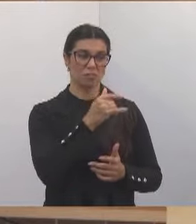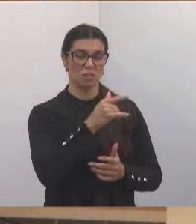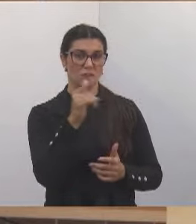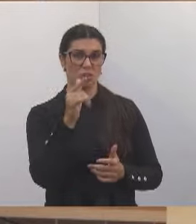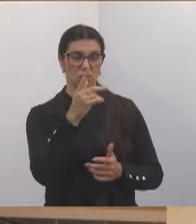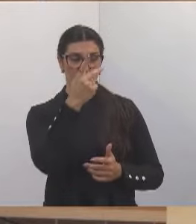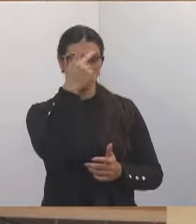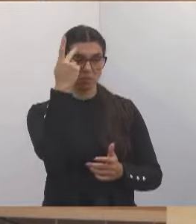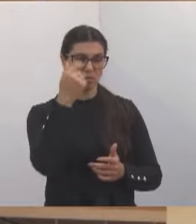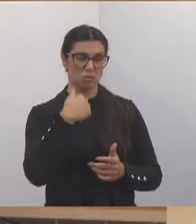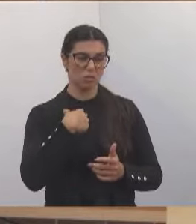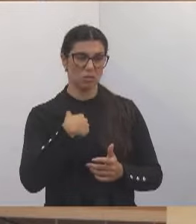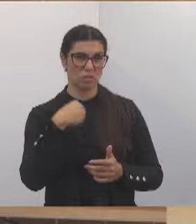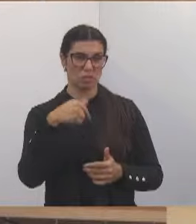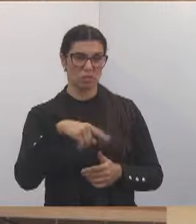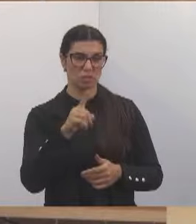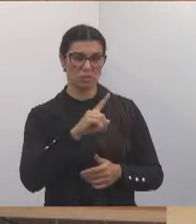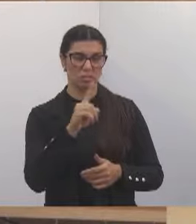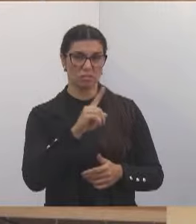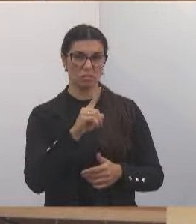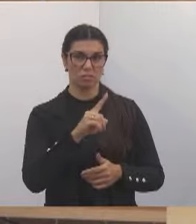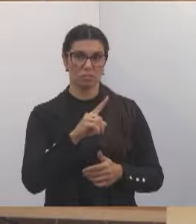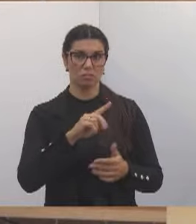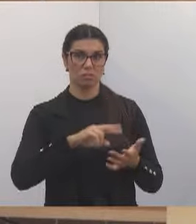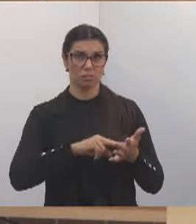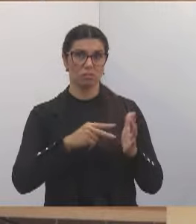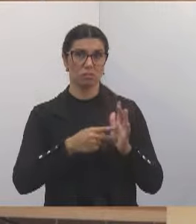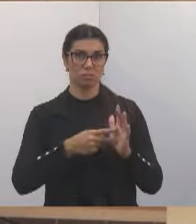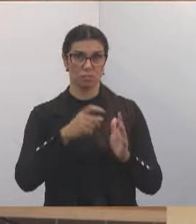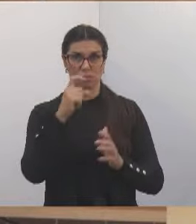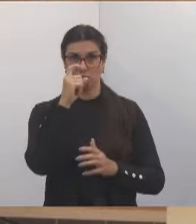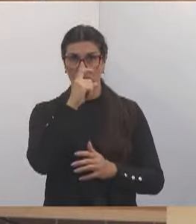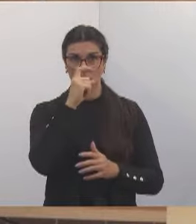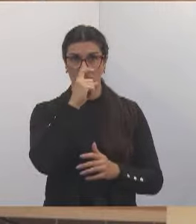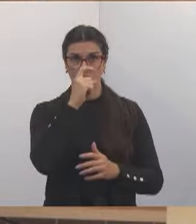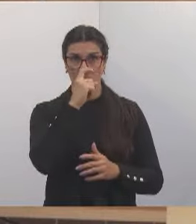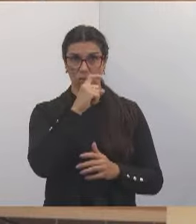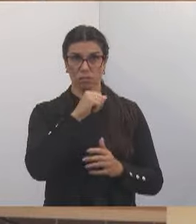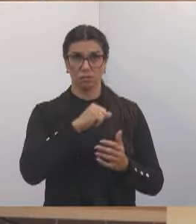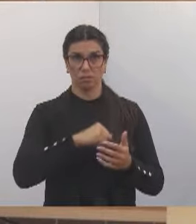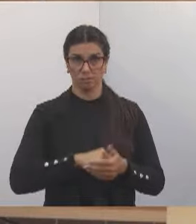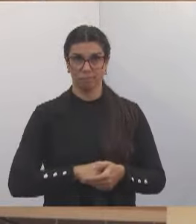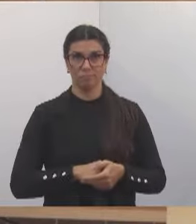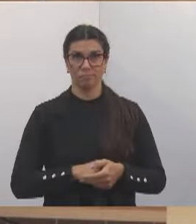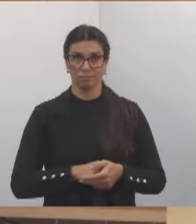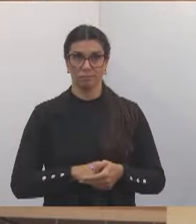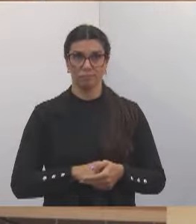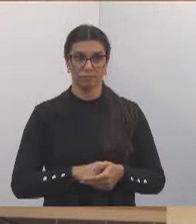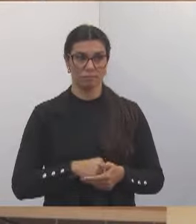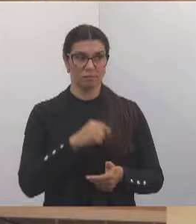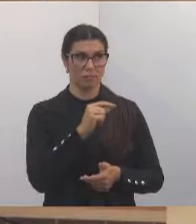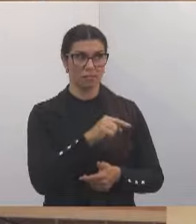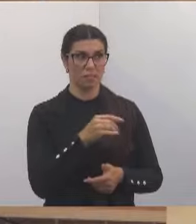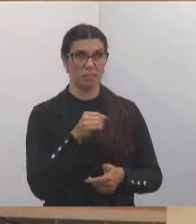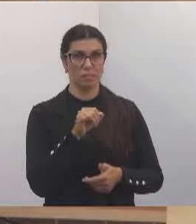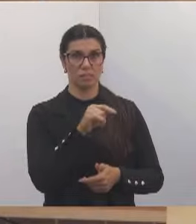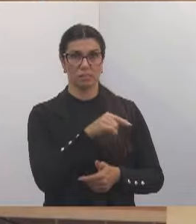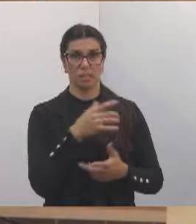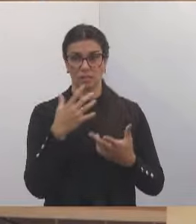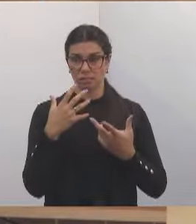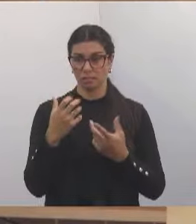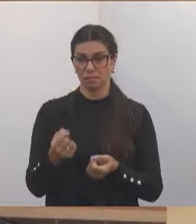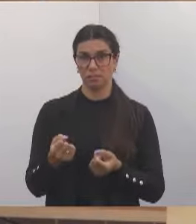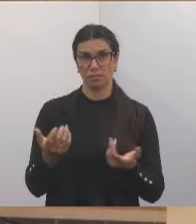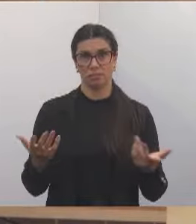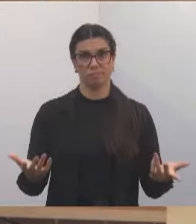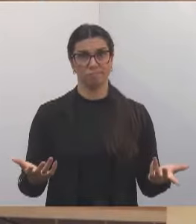Avisa que eu não tô. Pera lá, estão ligando aqui, patrão, a pessoa liga para ele, está lá dentro. Ó, avisa aí